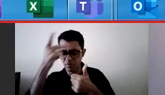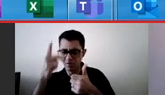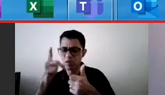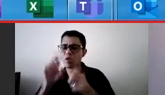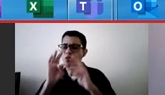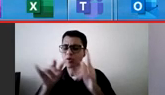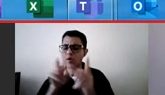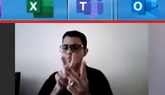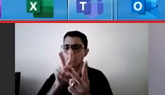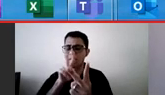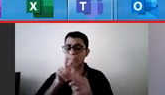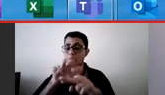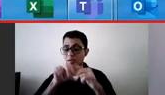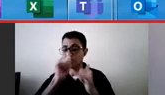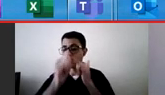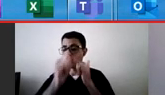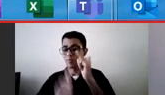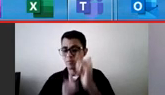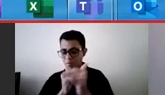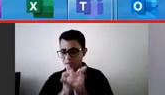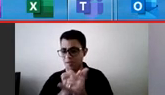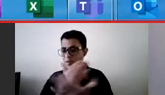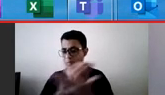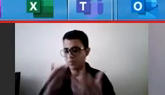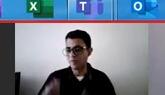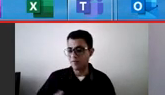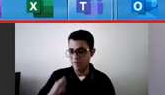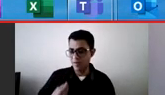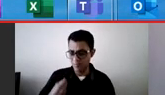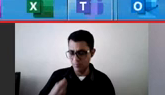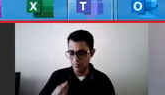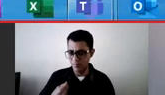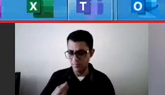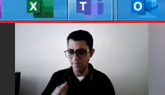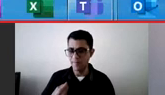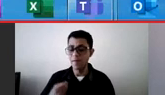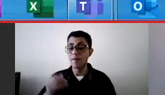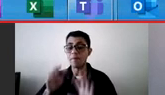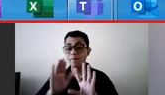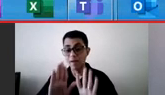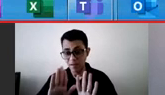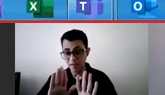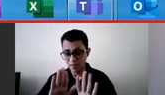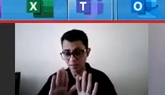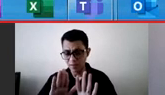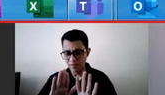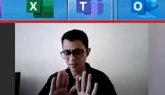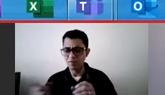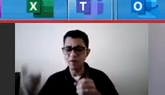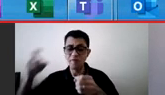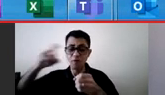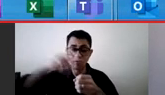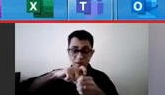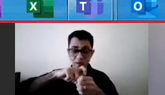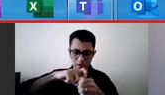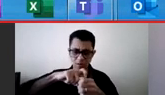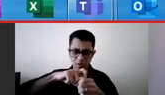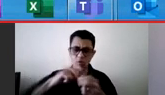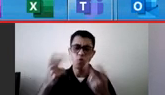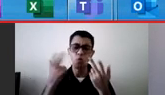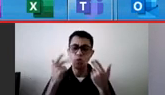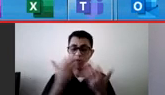online, por conta da situação que estamos vivendo, mas em breve vamos voltar ao